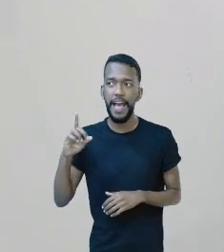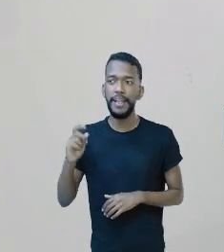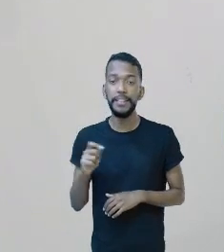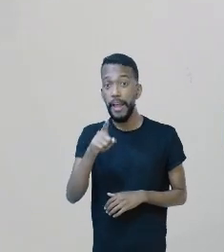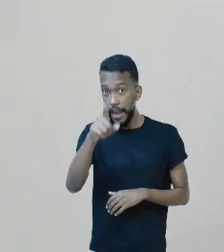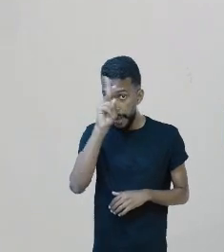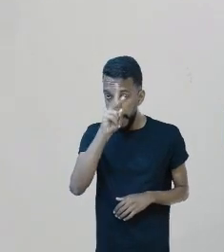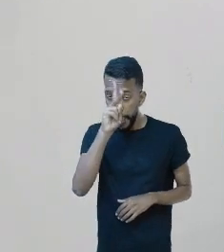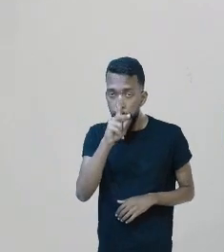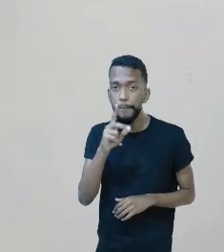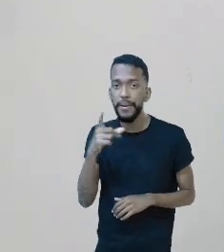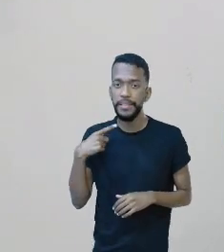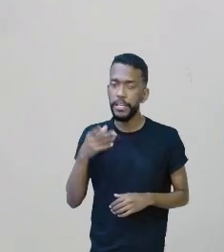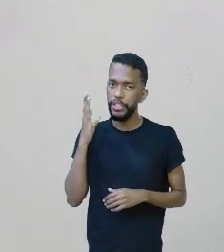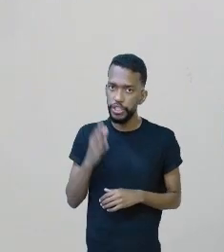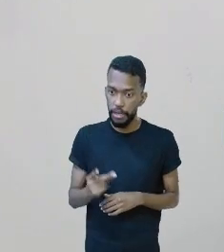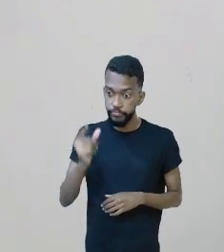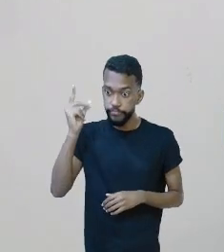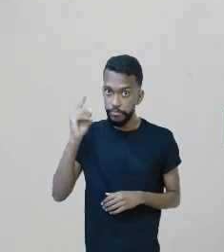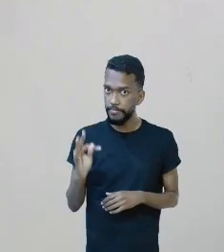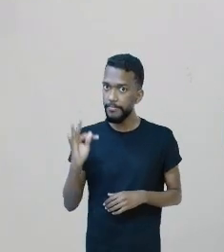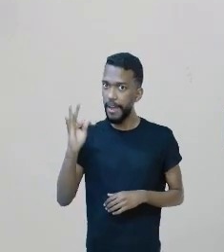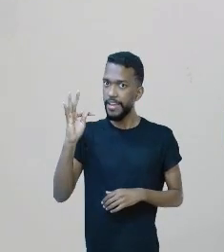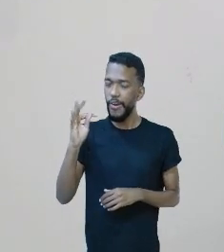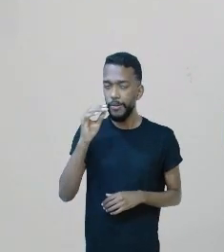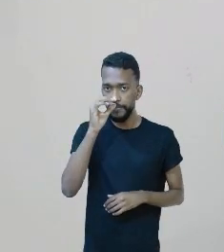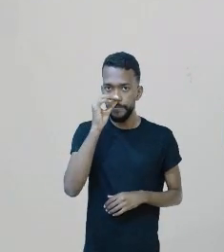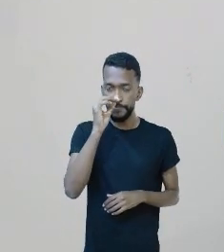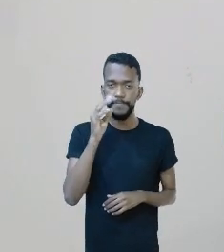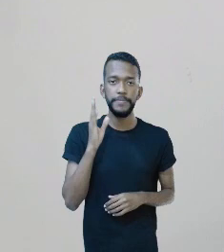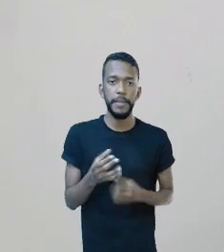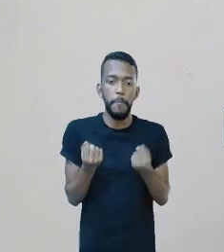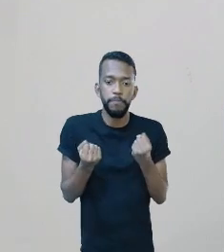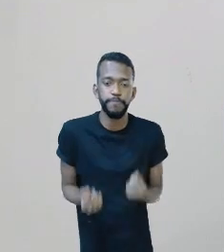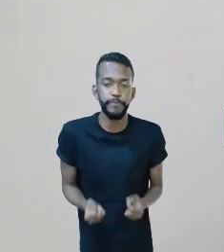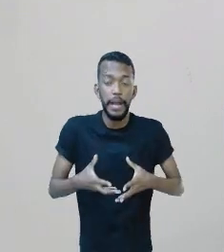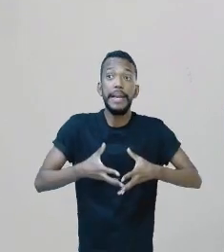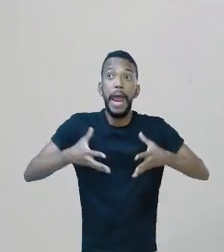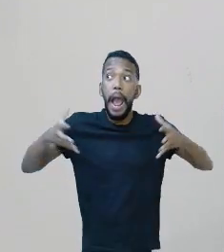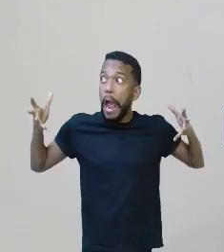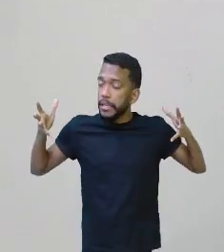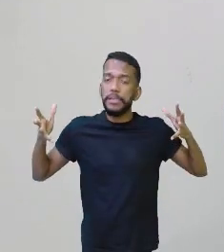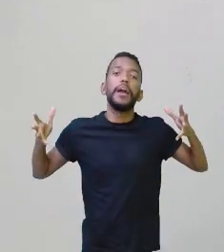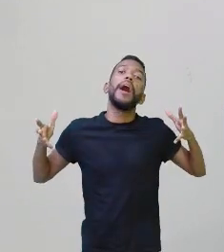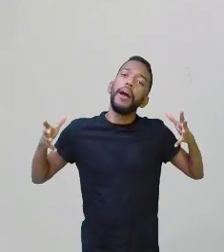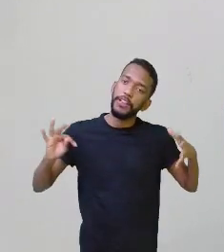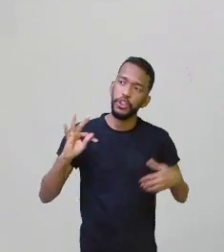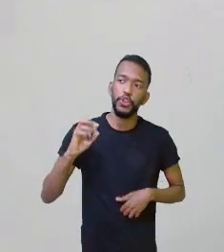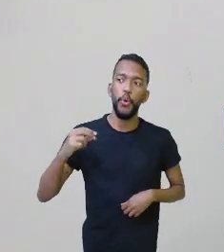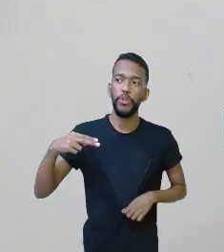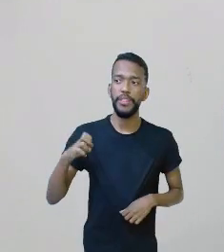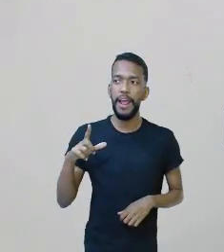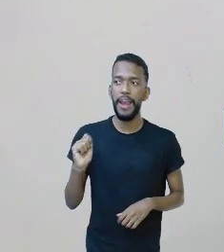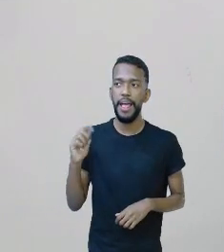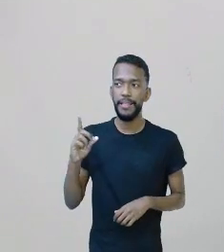daquelas unidades maiores? Toneladas. Massas com maiores pesos,